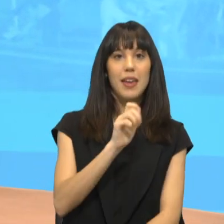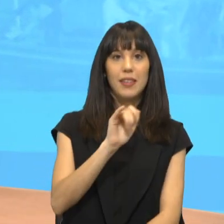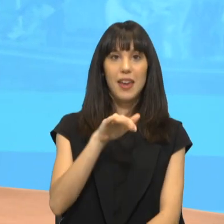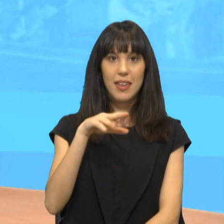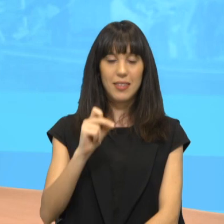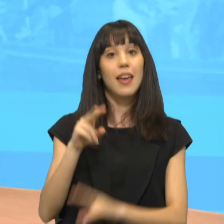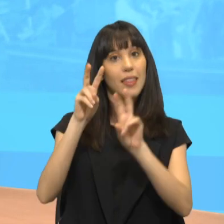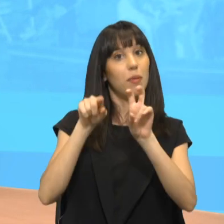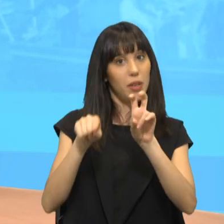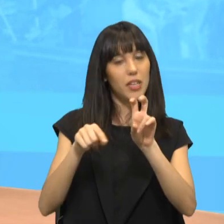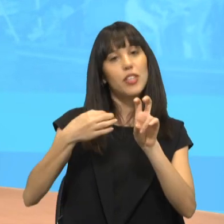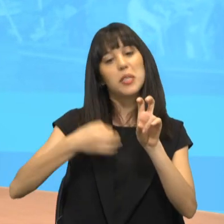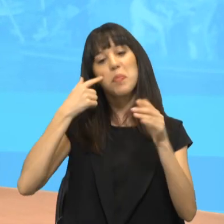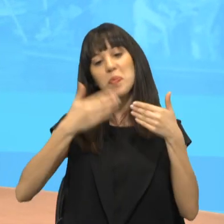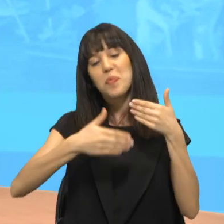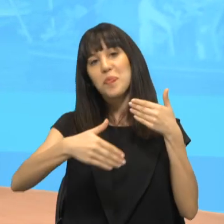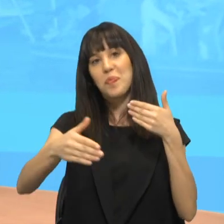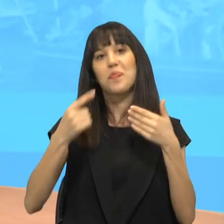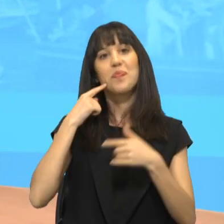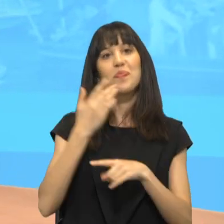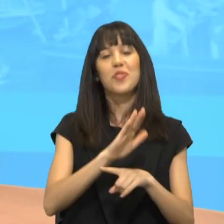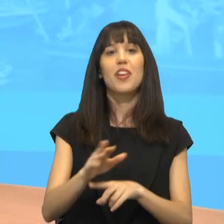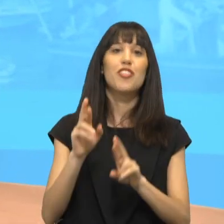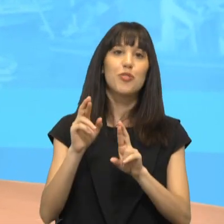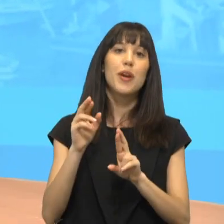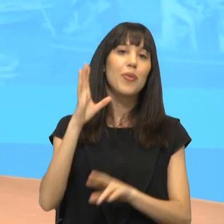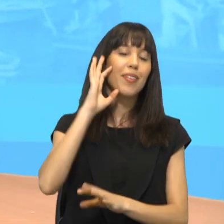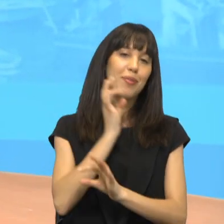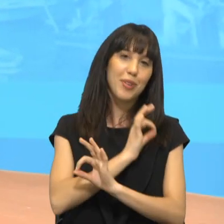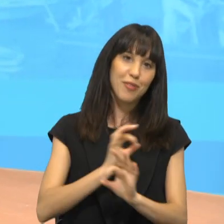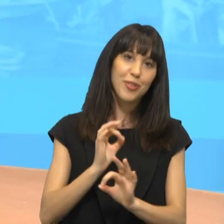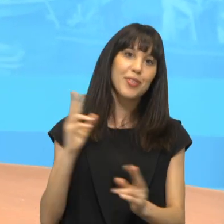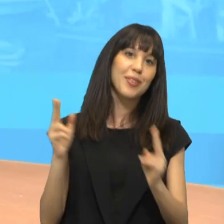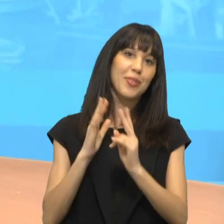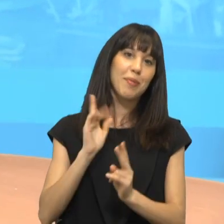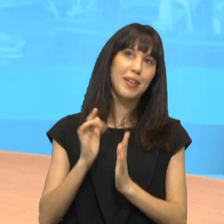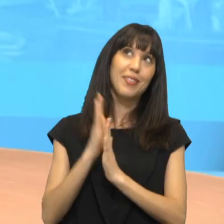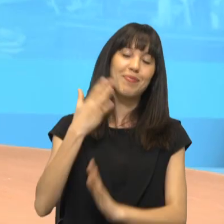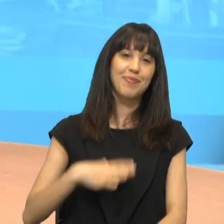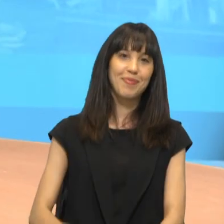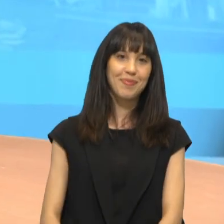este tema está por estes dias em destaque. Votos de uma ótima tarde e até amanhã, se os quiser.